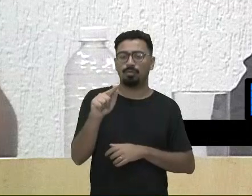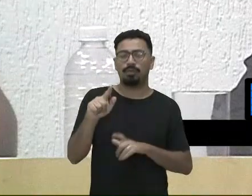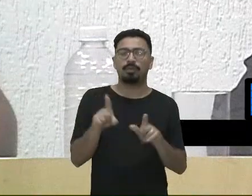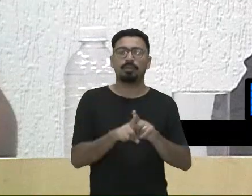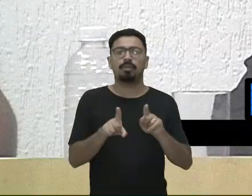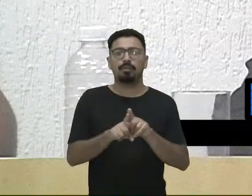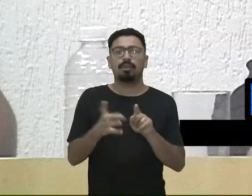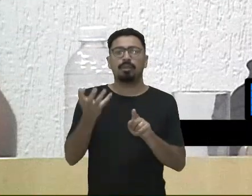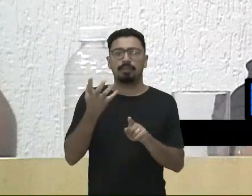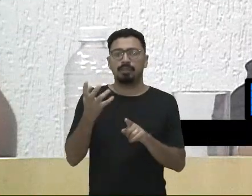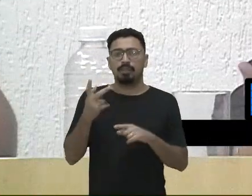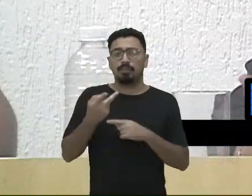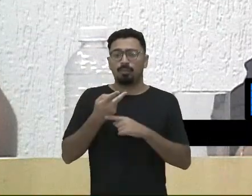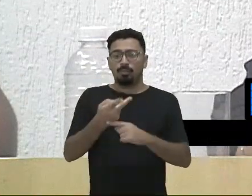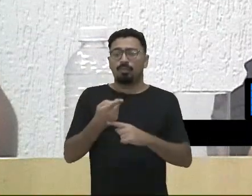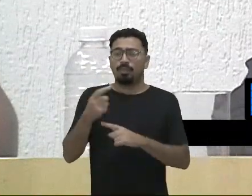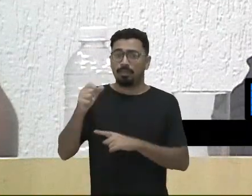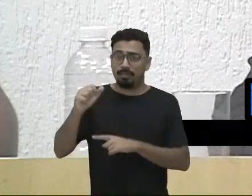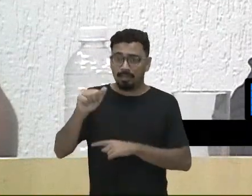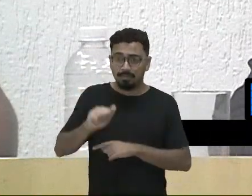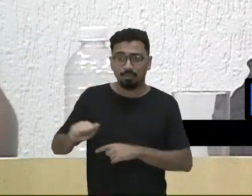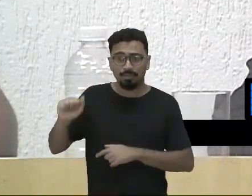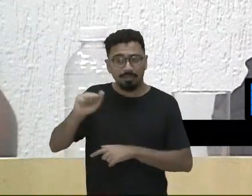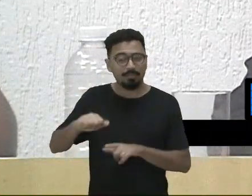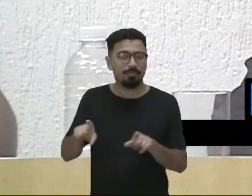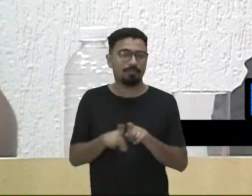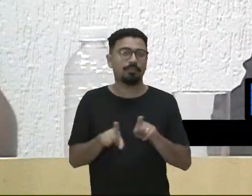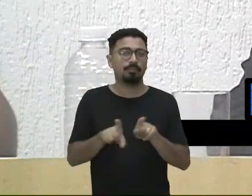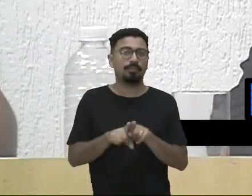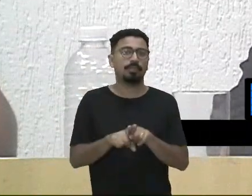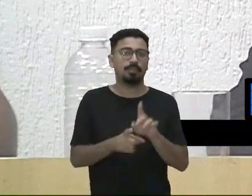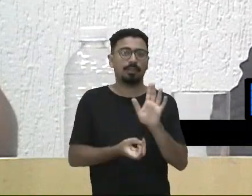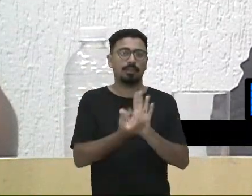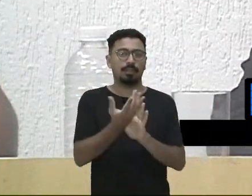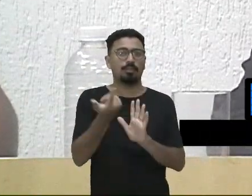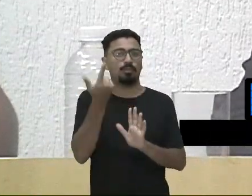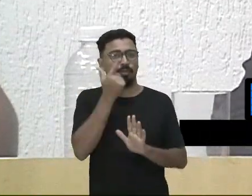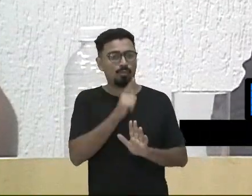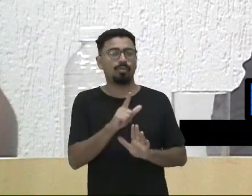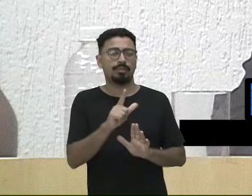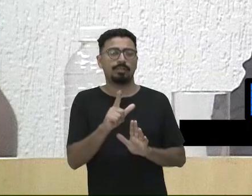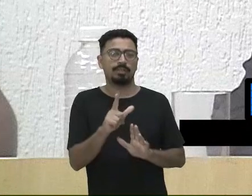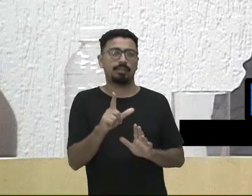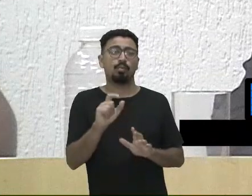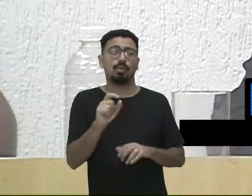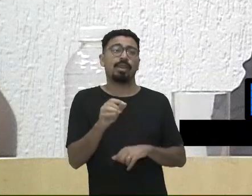essa associação, que criaram essas associações para buscar o mínimo de dignidade.